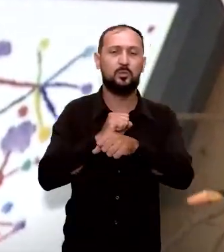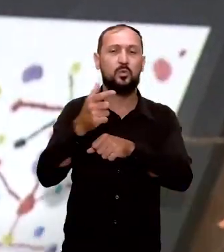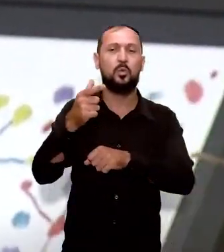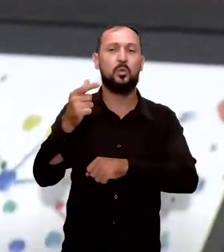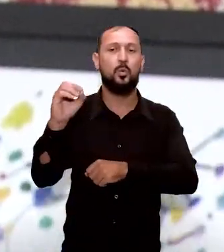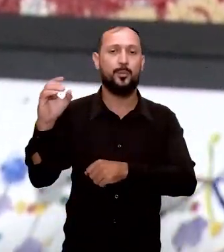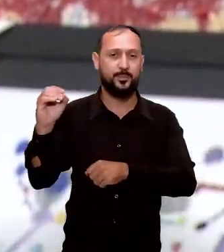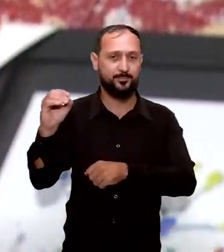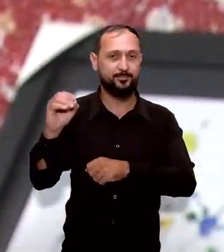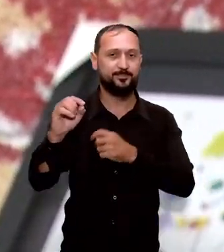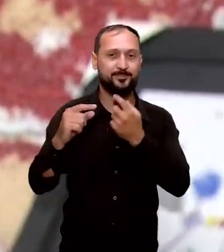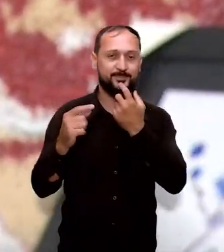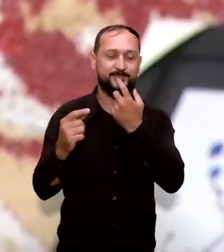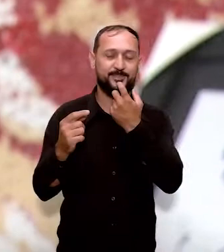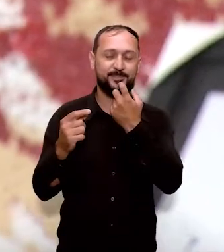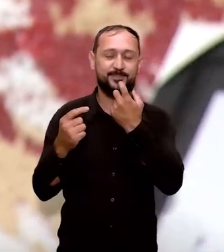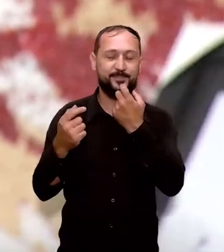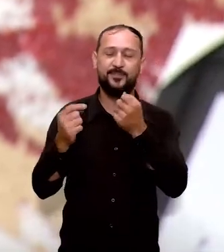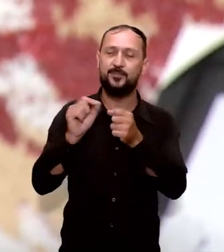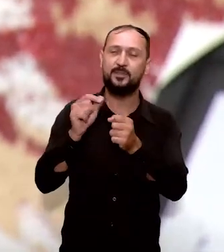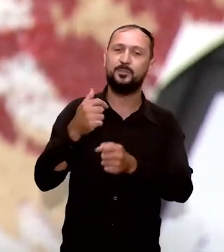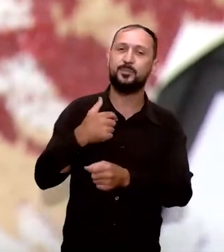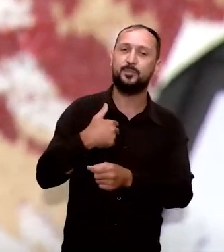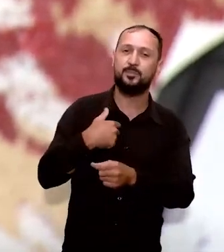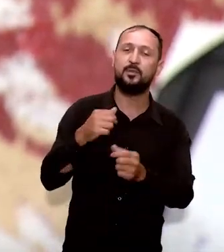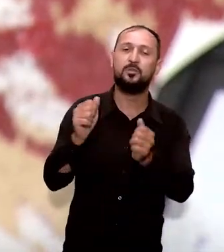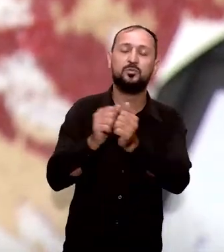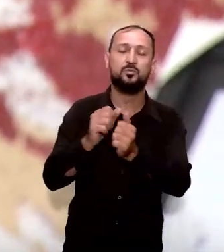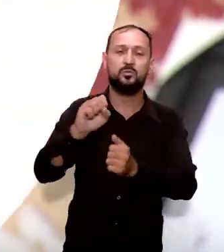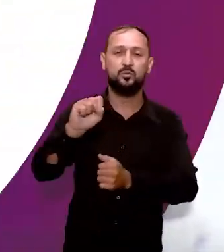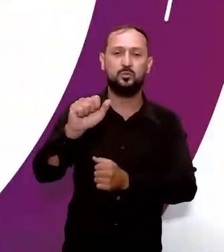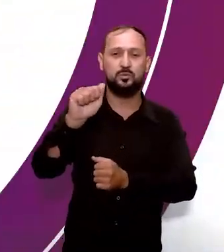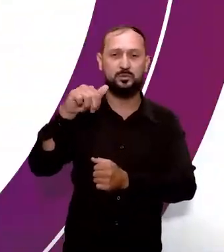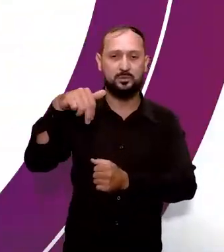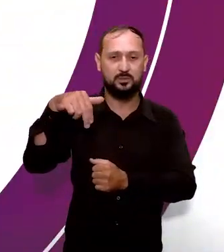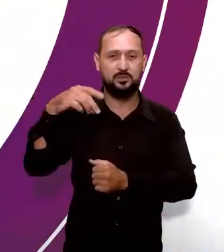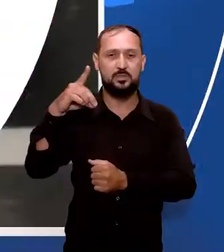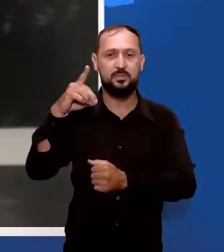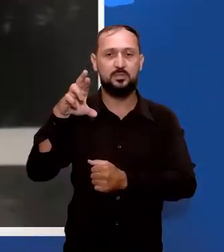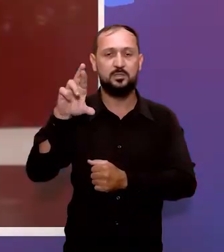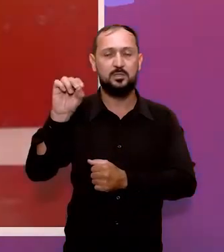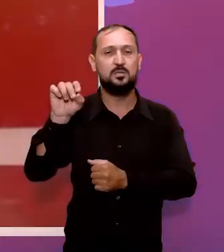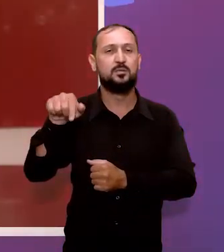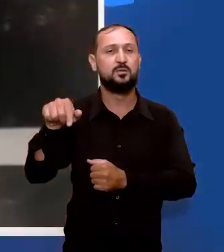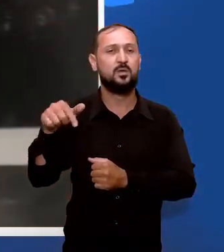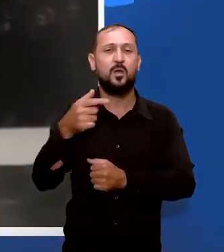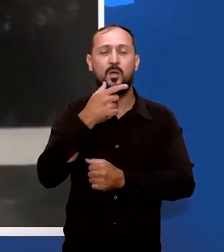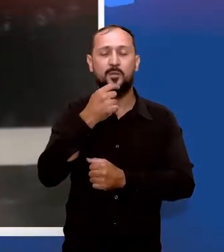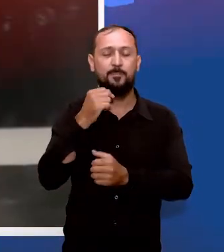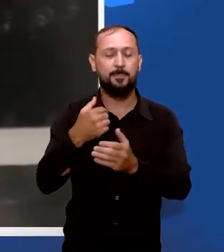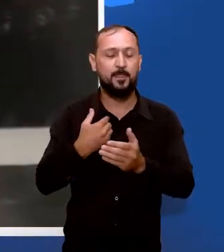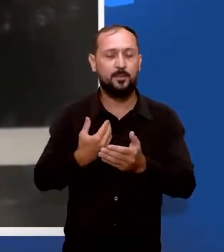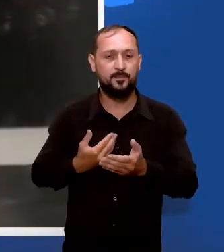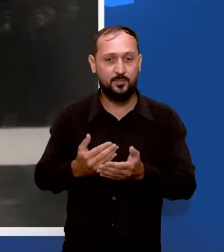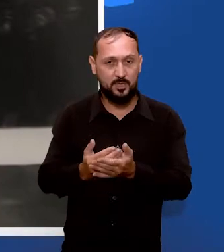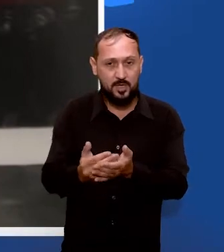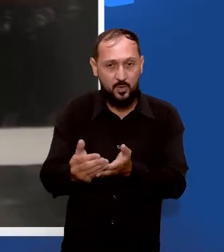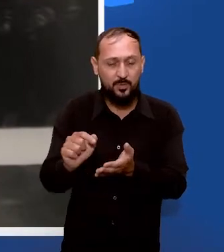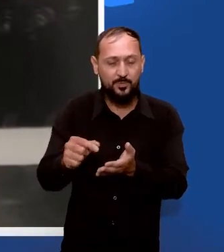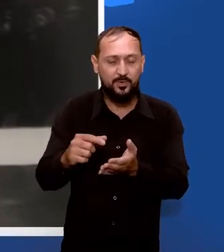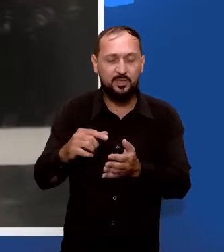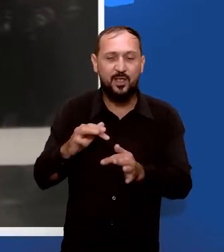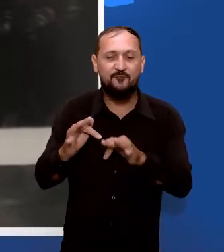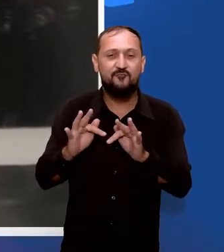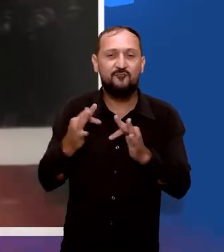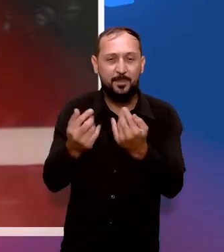2000 e ele foi feito por mim e pelo Sandro, que é um artista descendente